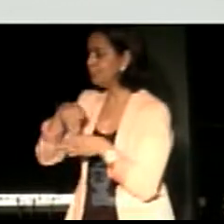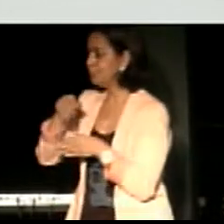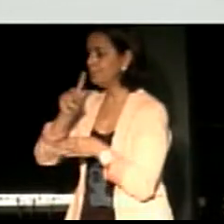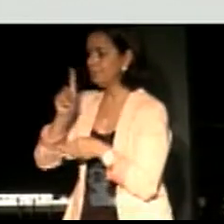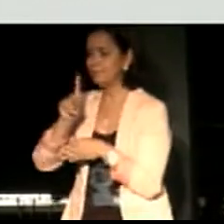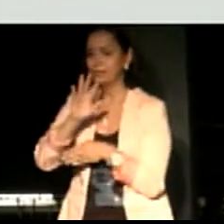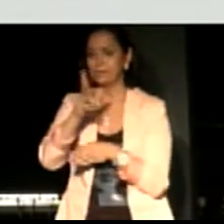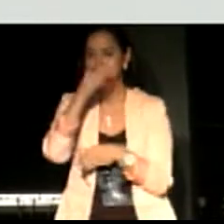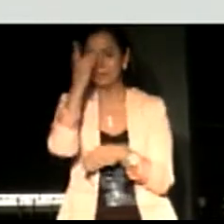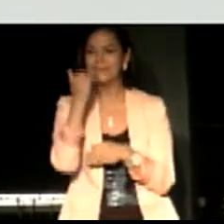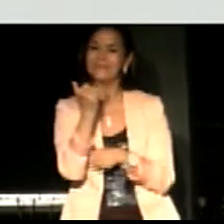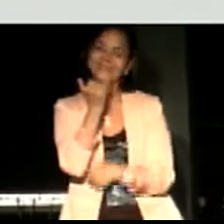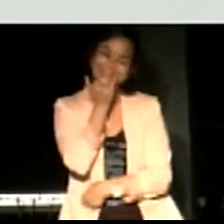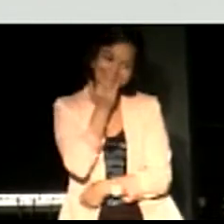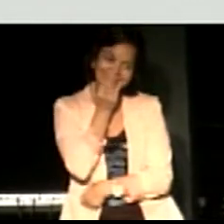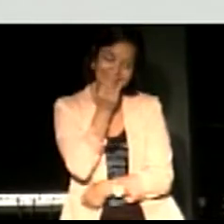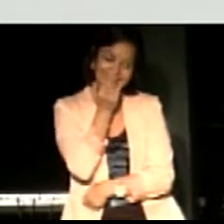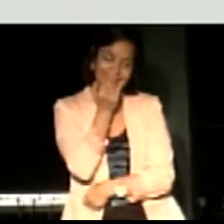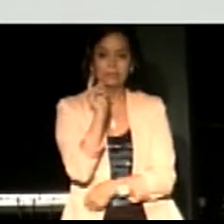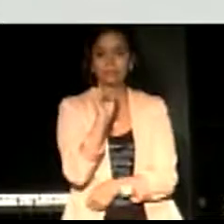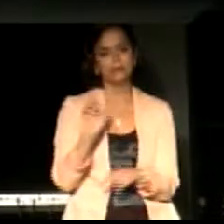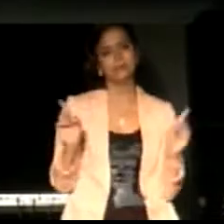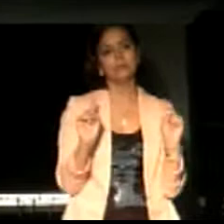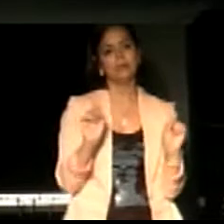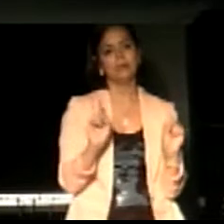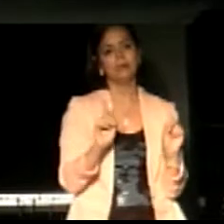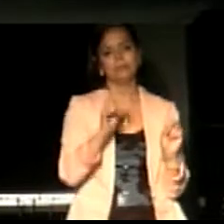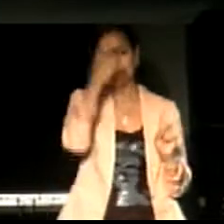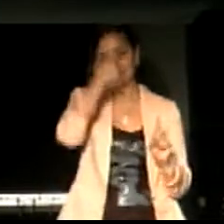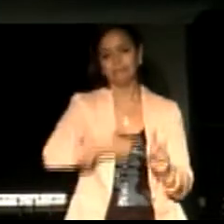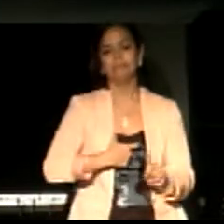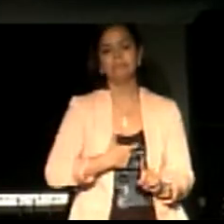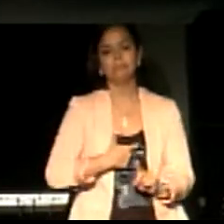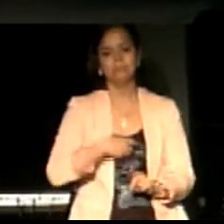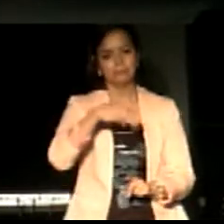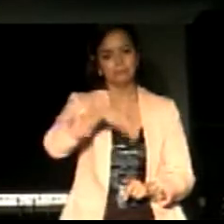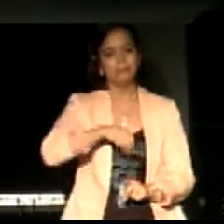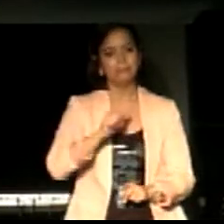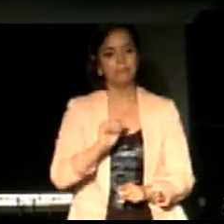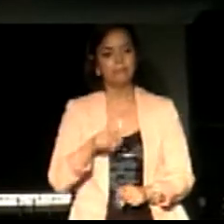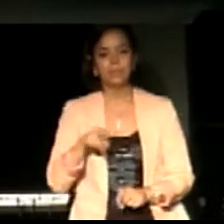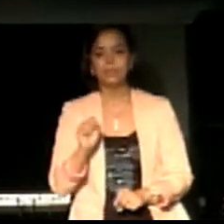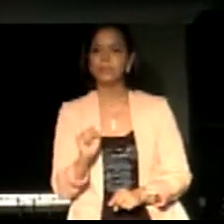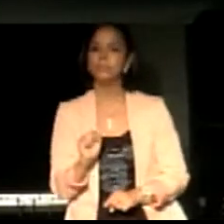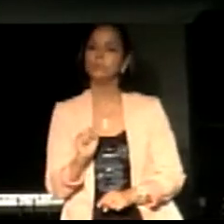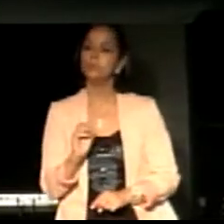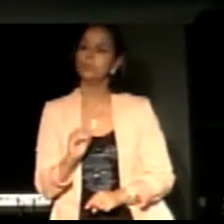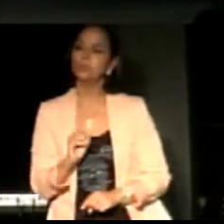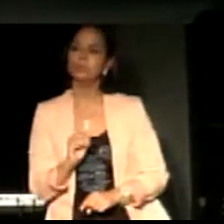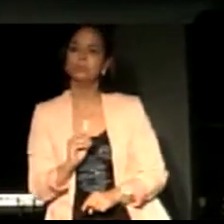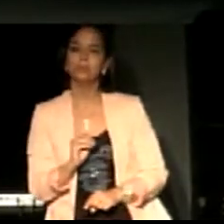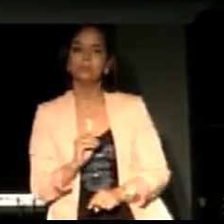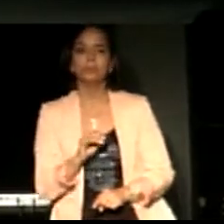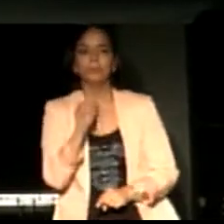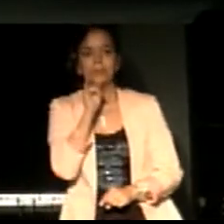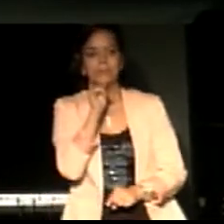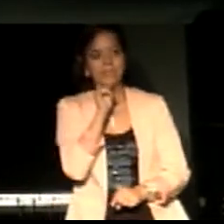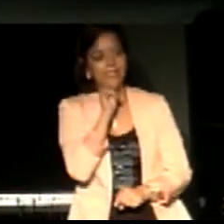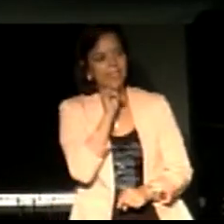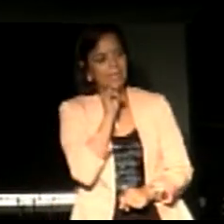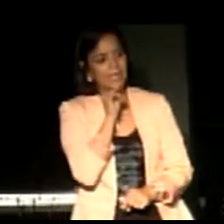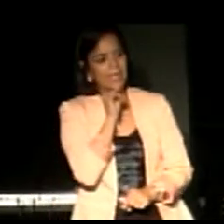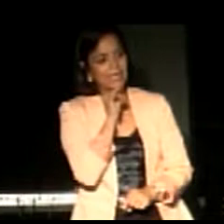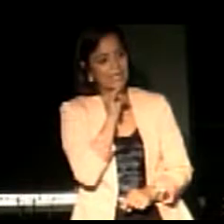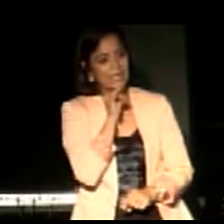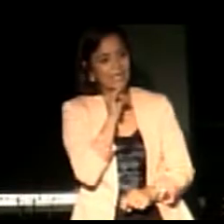a todos. Uma pessoa mansa não é uma pessoa assim. Não é aquela pessoa que nós conhecemos,